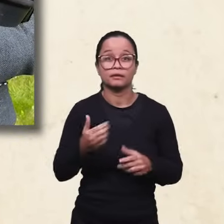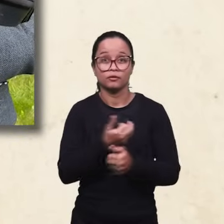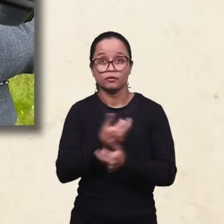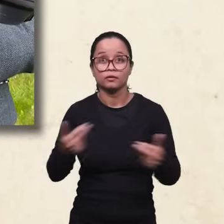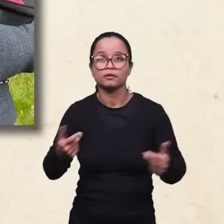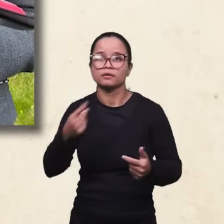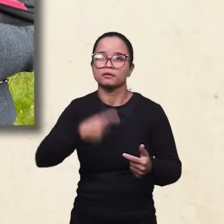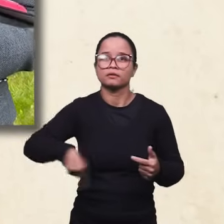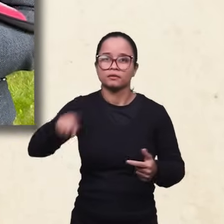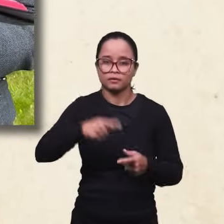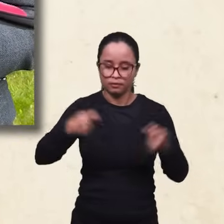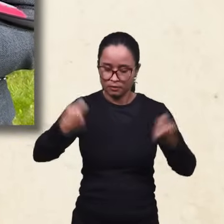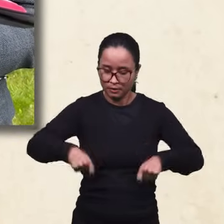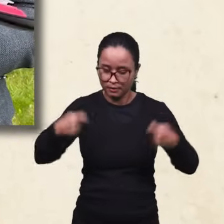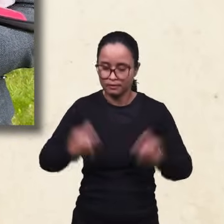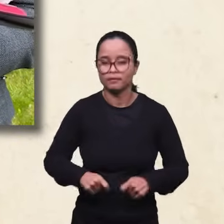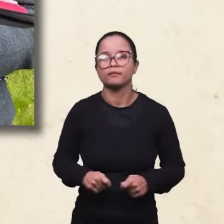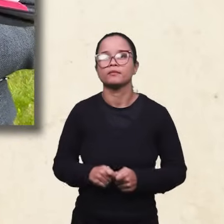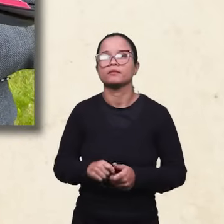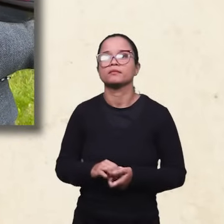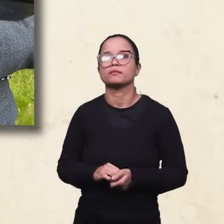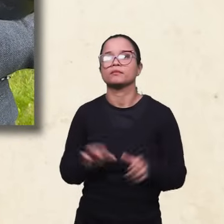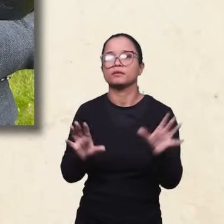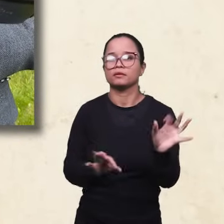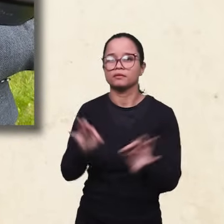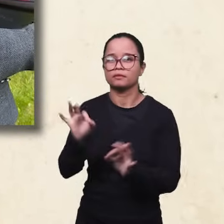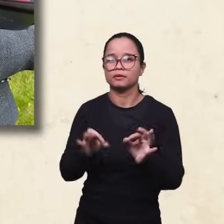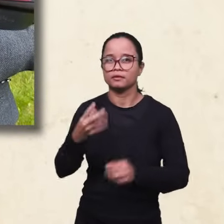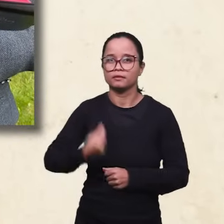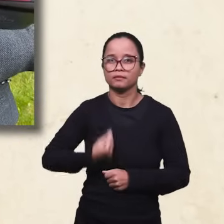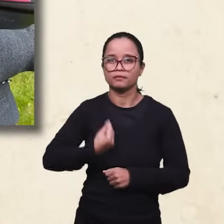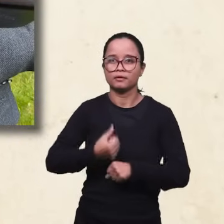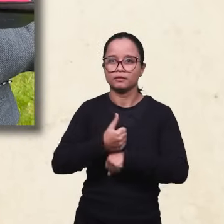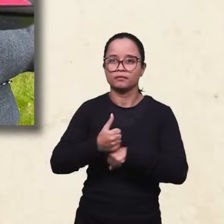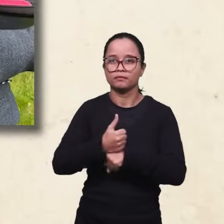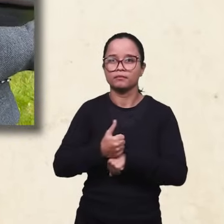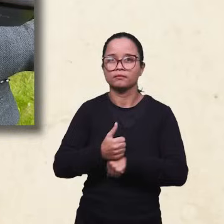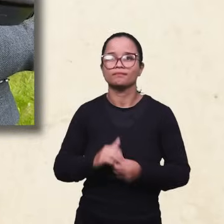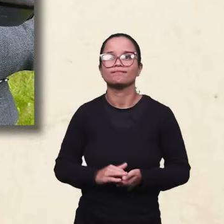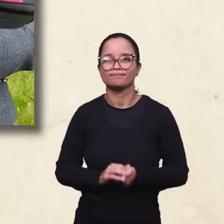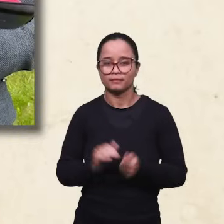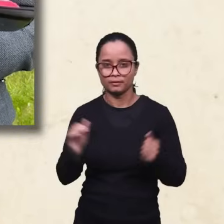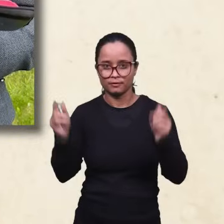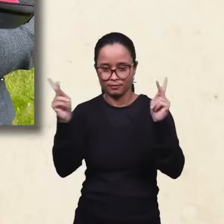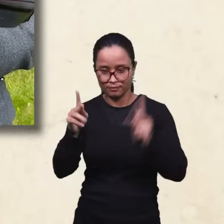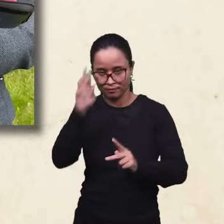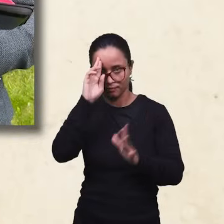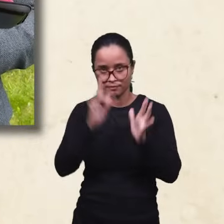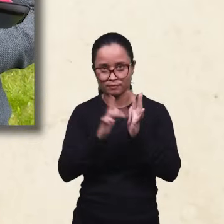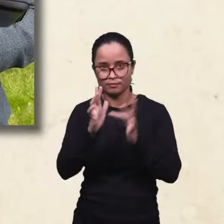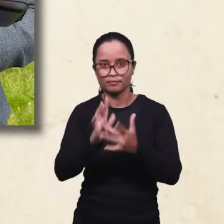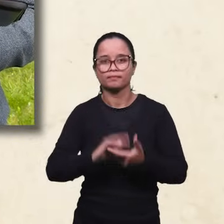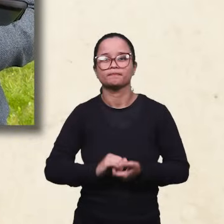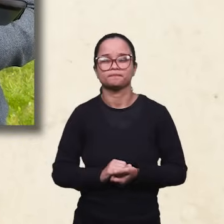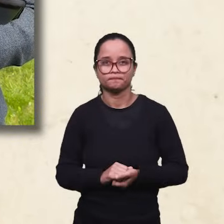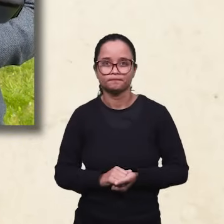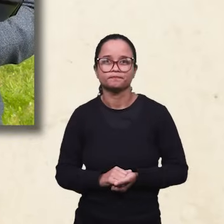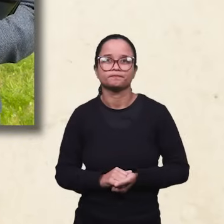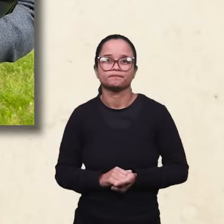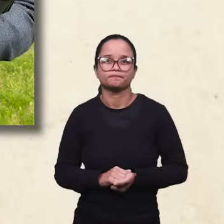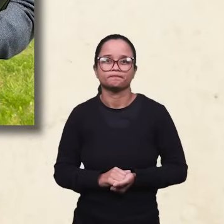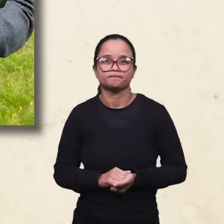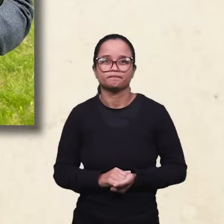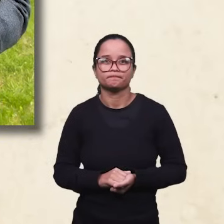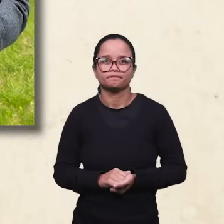são as coisas que nós devemos fazer para melhorar o planejamento para a nossa vida profissional. Tudo está incluído. A paz do Senhor Jesus.